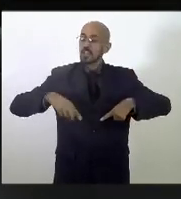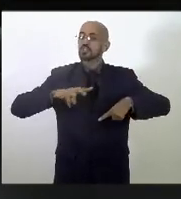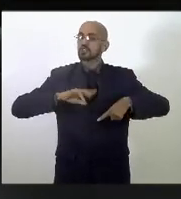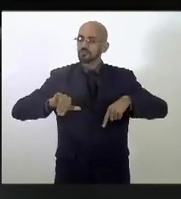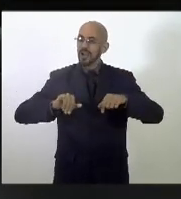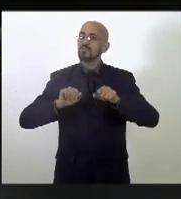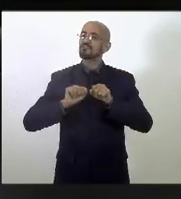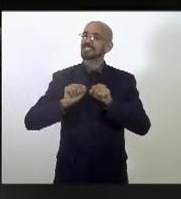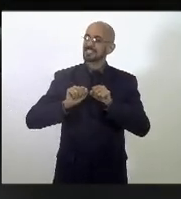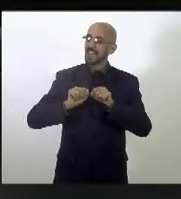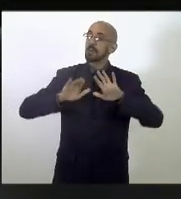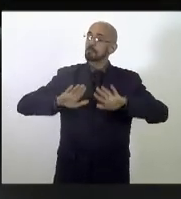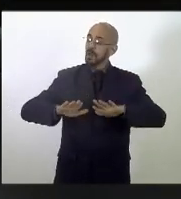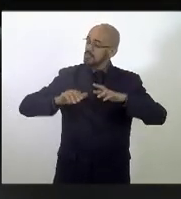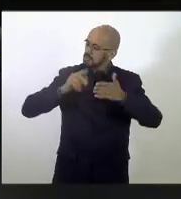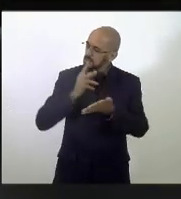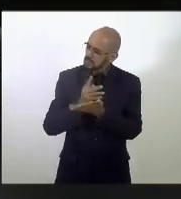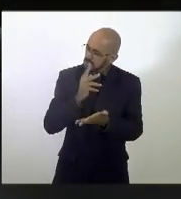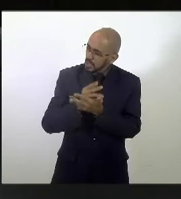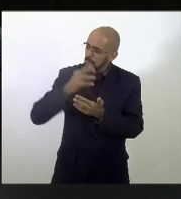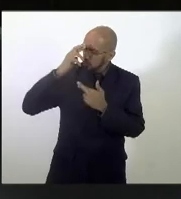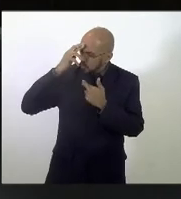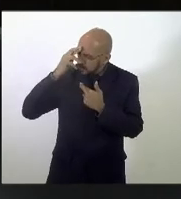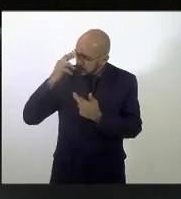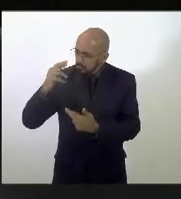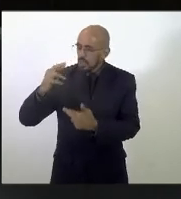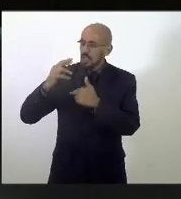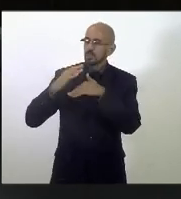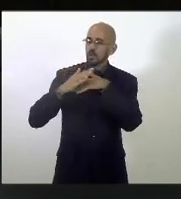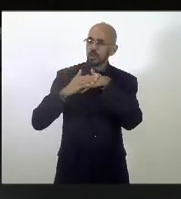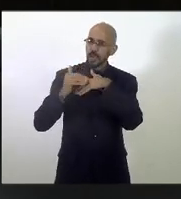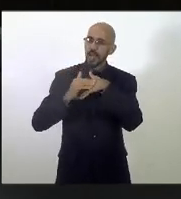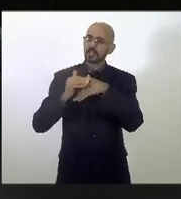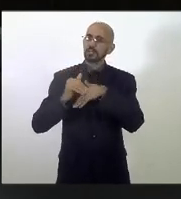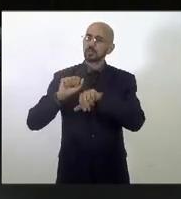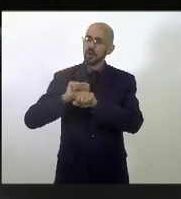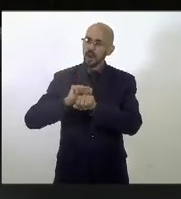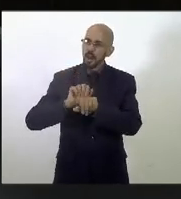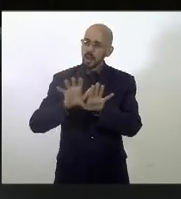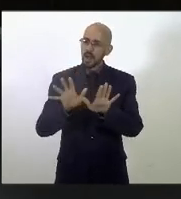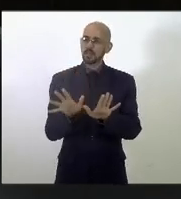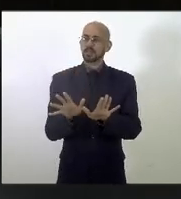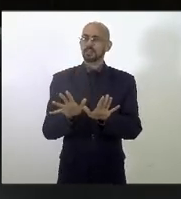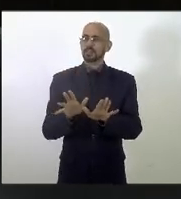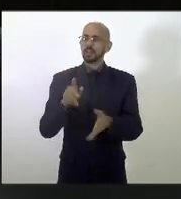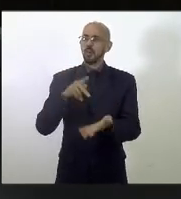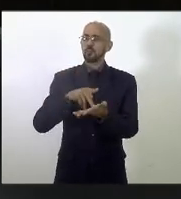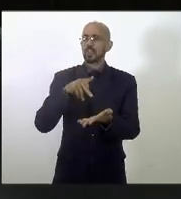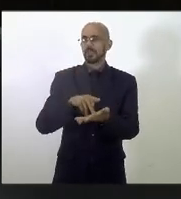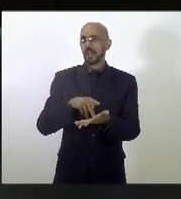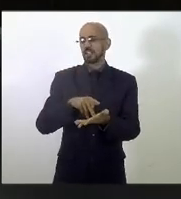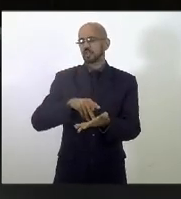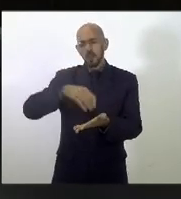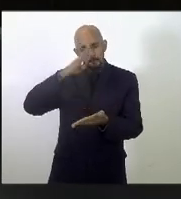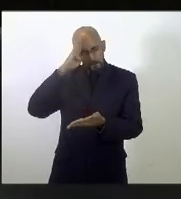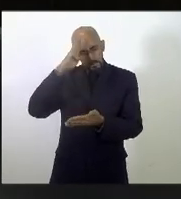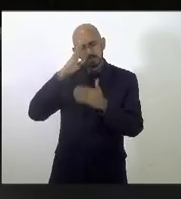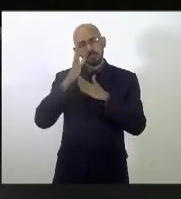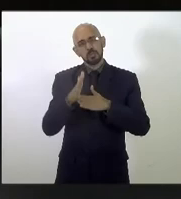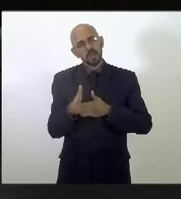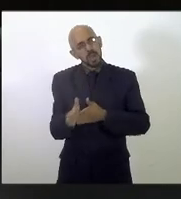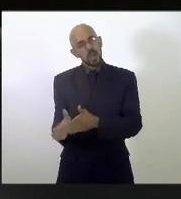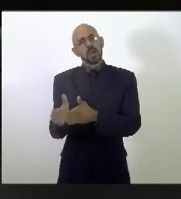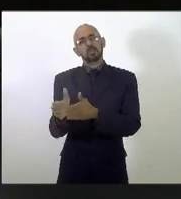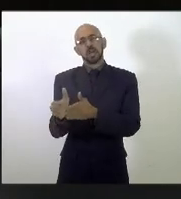sempre cercado com respeito, carinho, honestidade e, principalmente, lealdade,